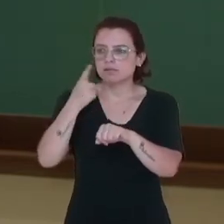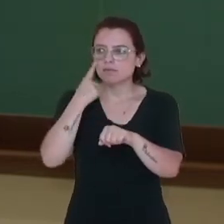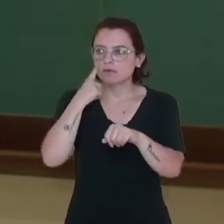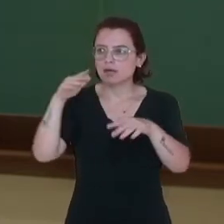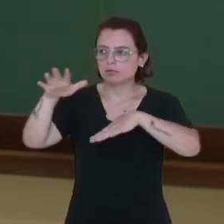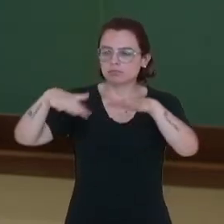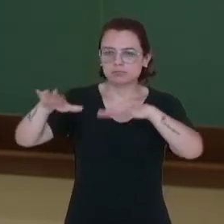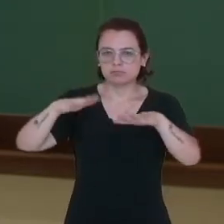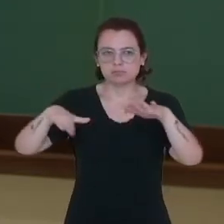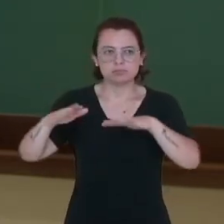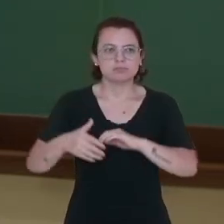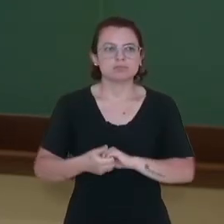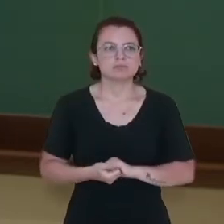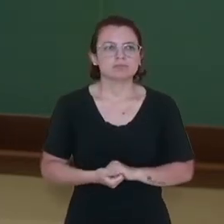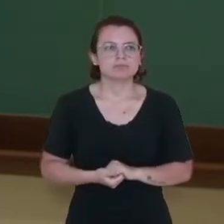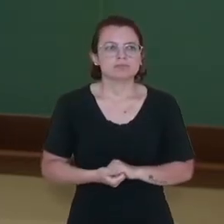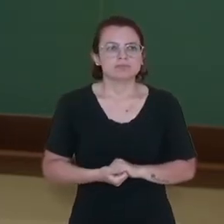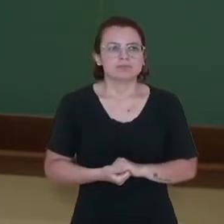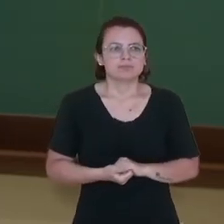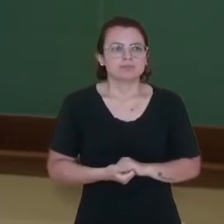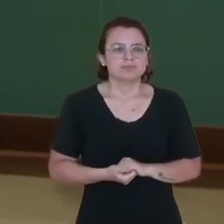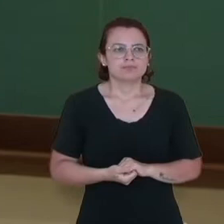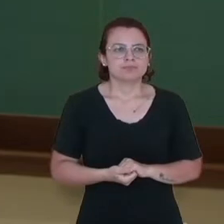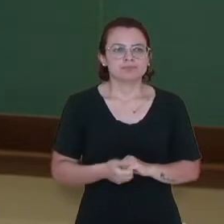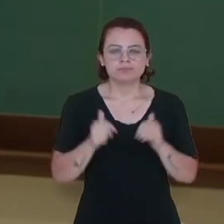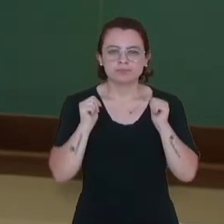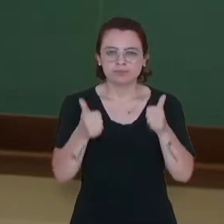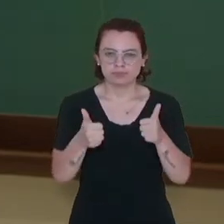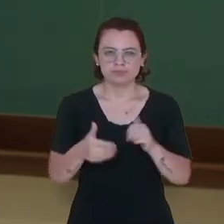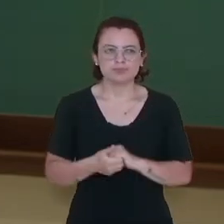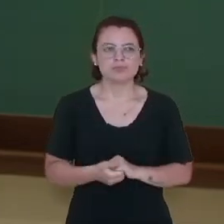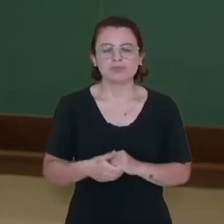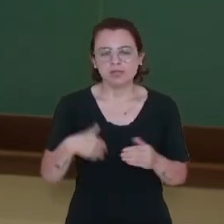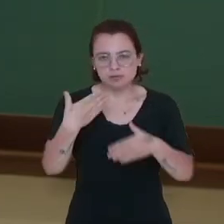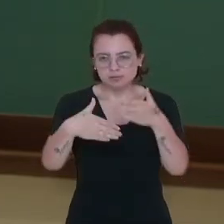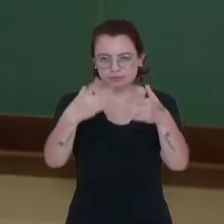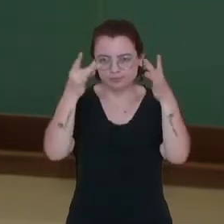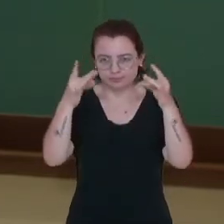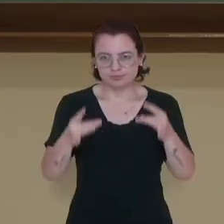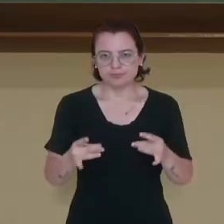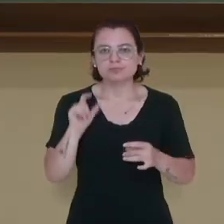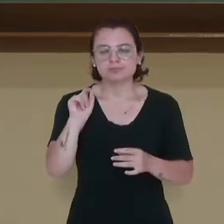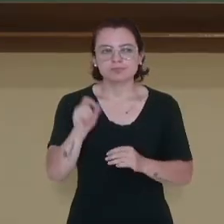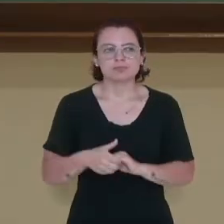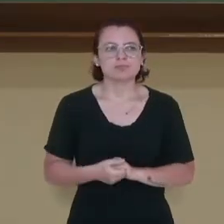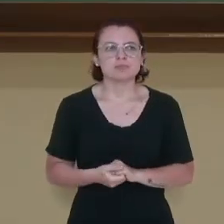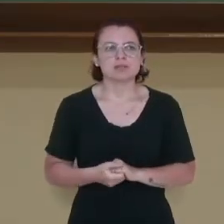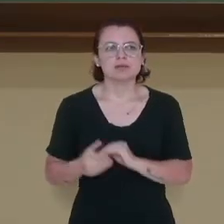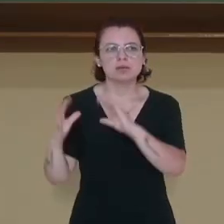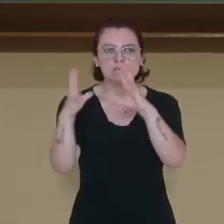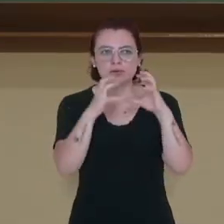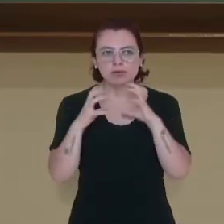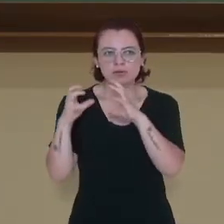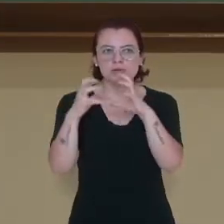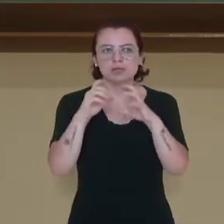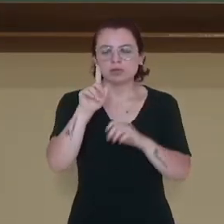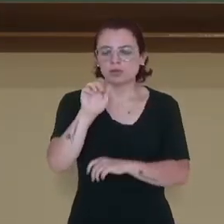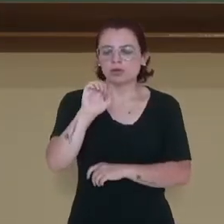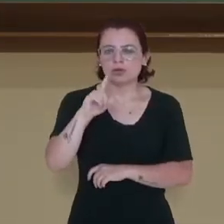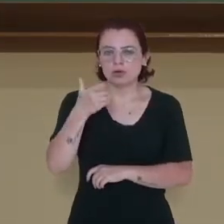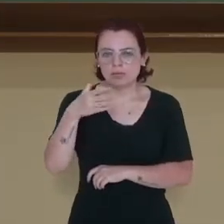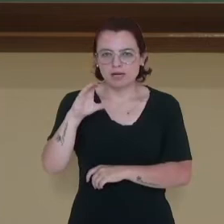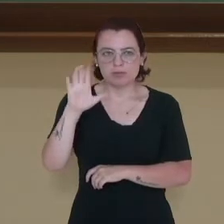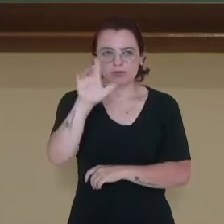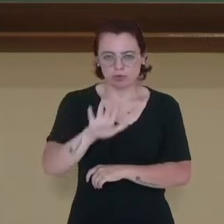ordem novamente. Muito bem. Aí, na continuação dos conflitos globais, vamos falar primeiro, então, do primeiro